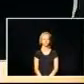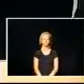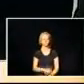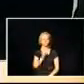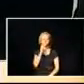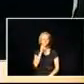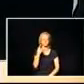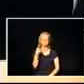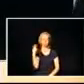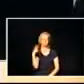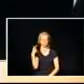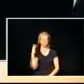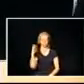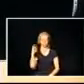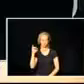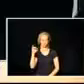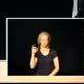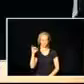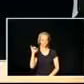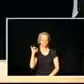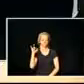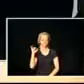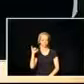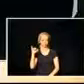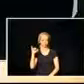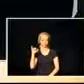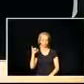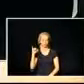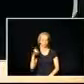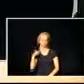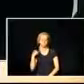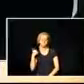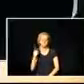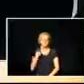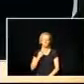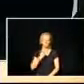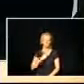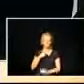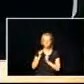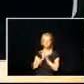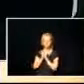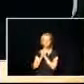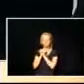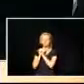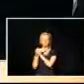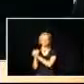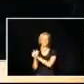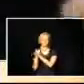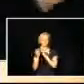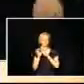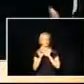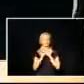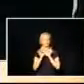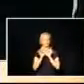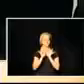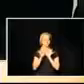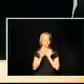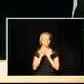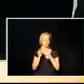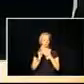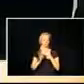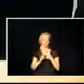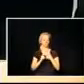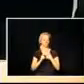projeto, é porque realmente a gente tinha conhecimento da necessidade, porque já era para ter sido